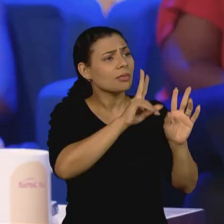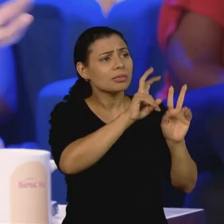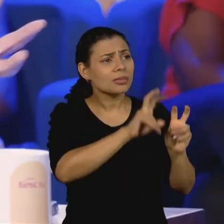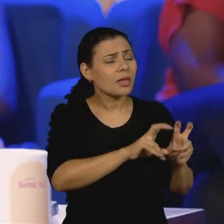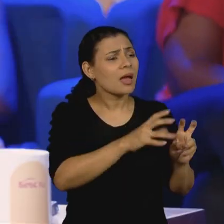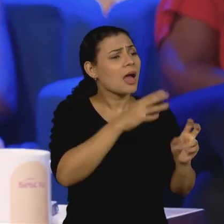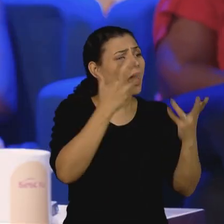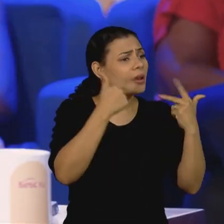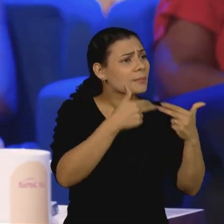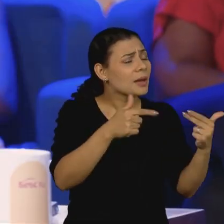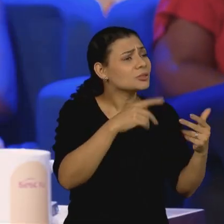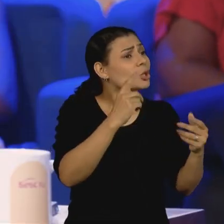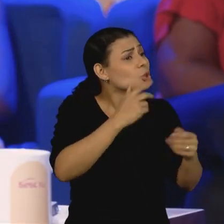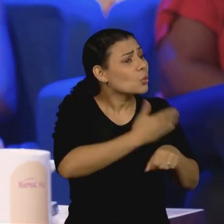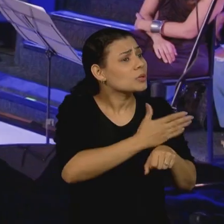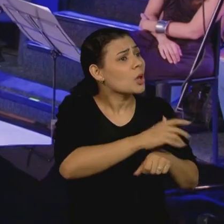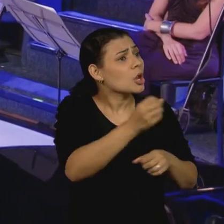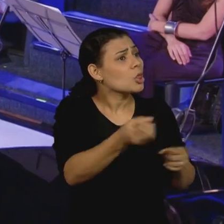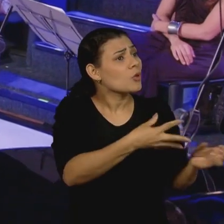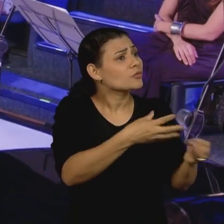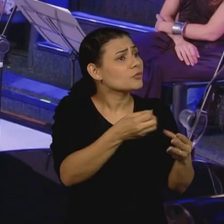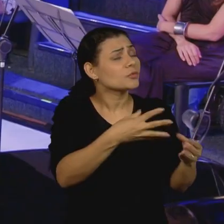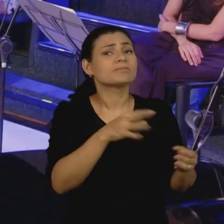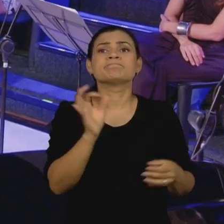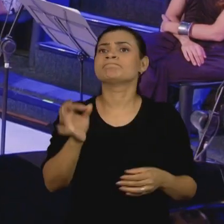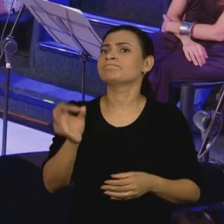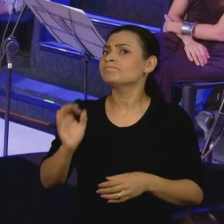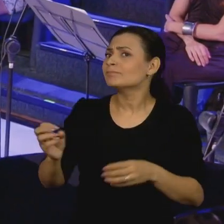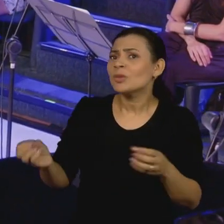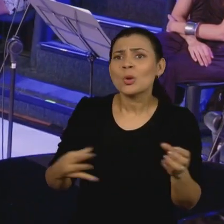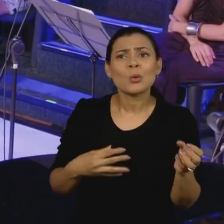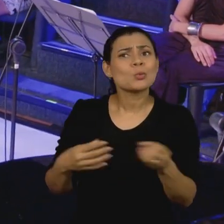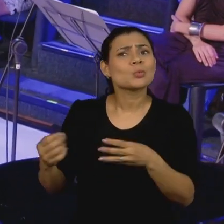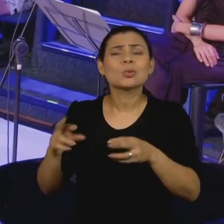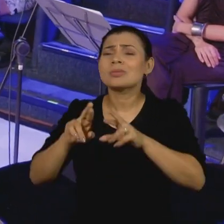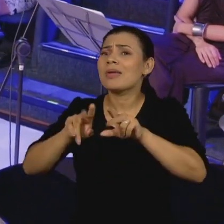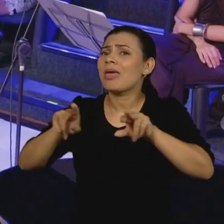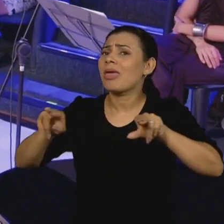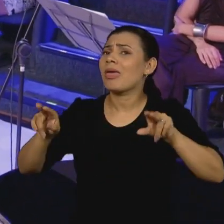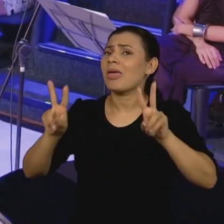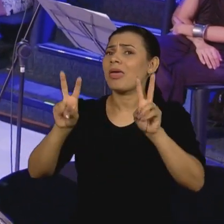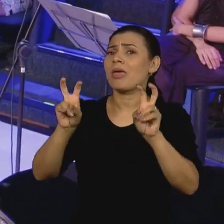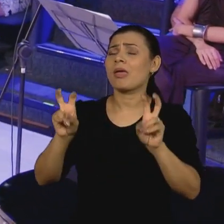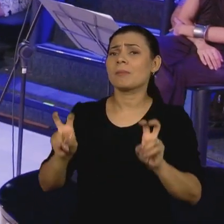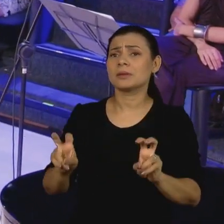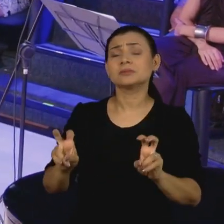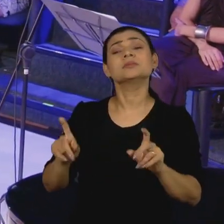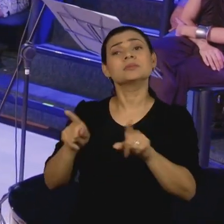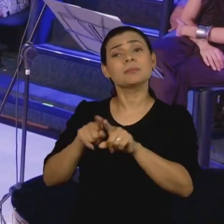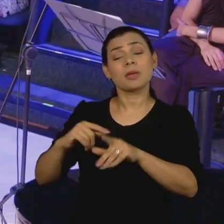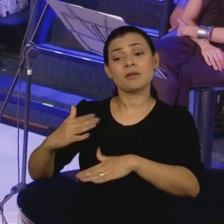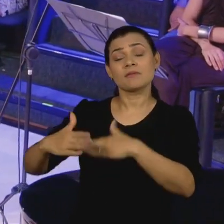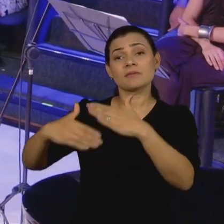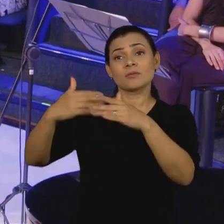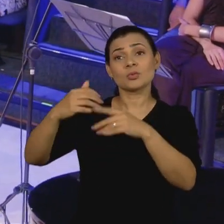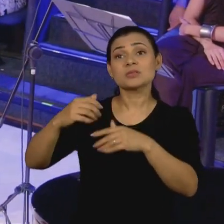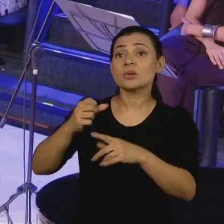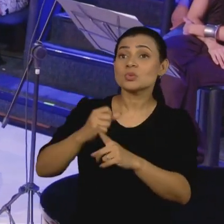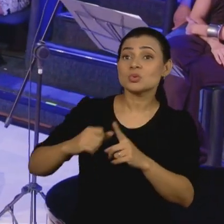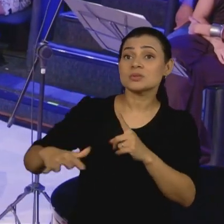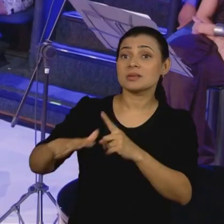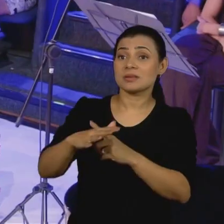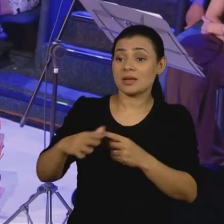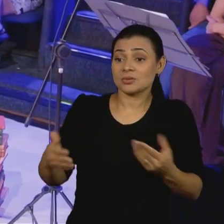animais, cada hora tem um tema novo. Cada hora né? um tema novo, e com essa amplitude da sociedade moderna, com a evolução da sociedade